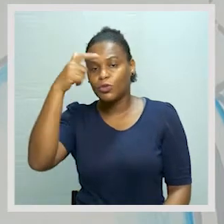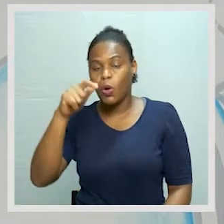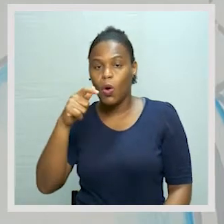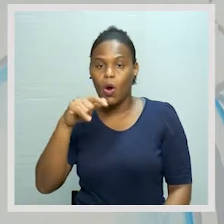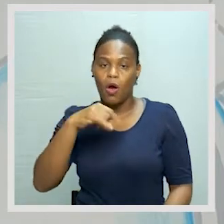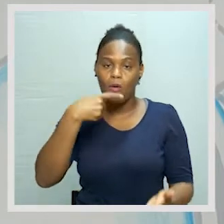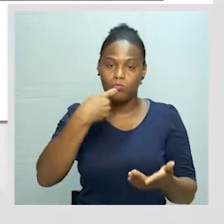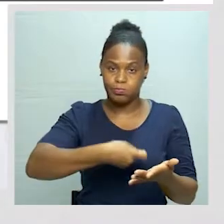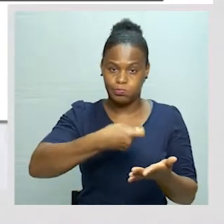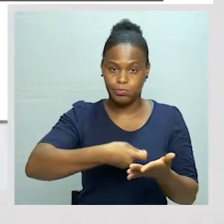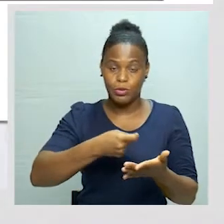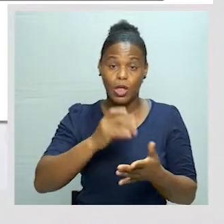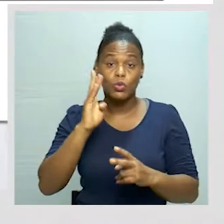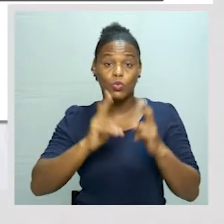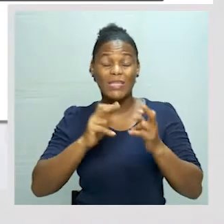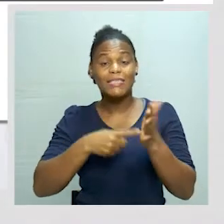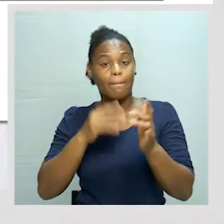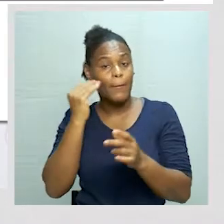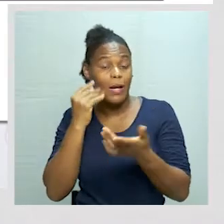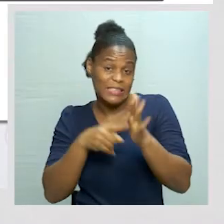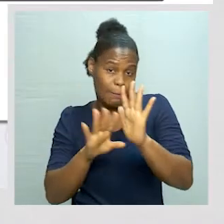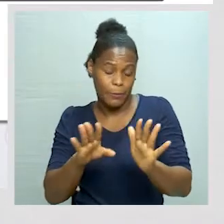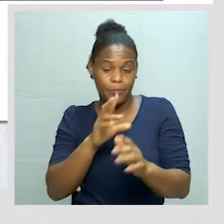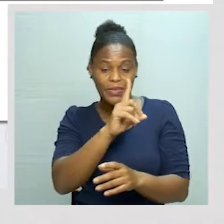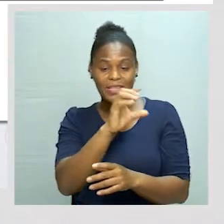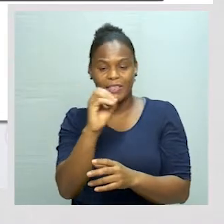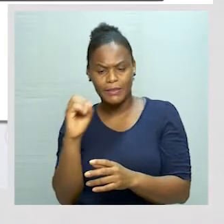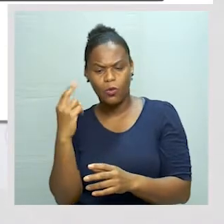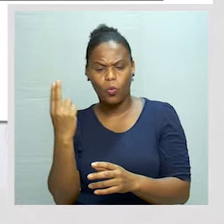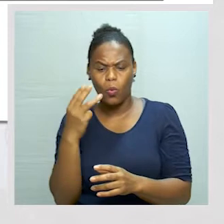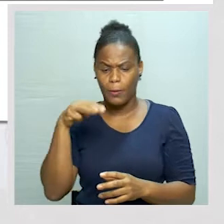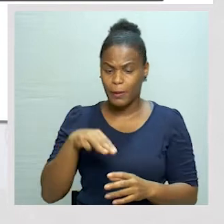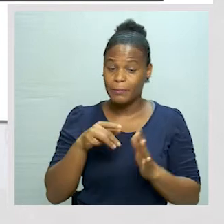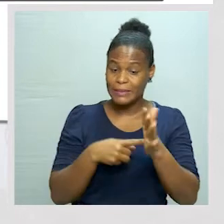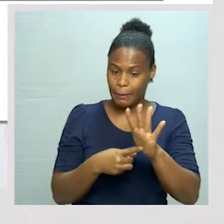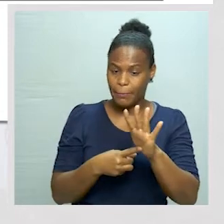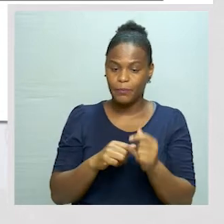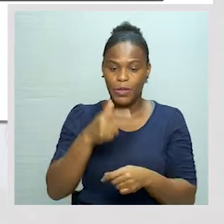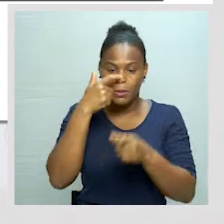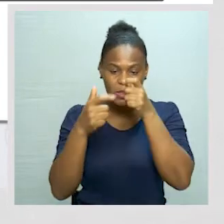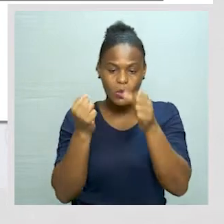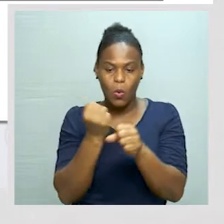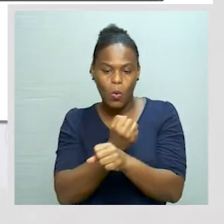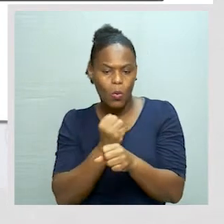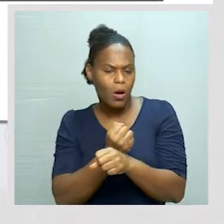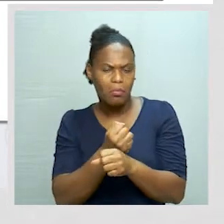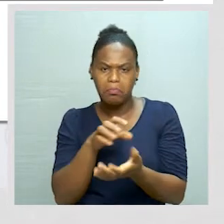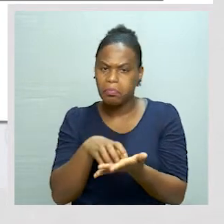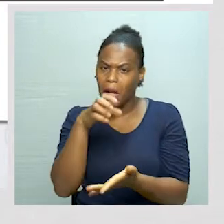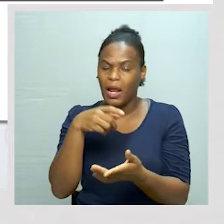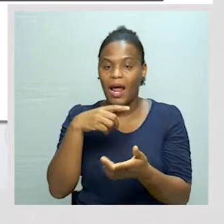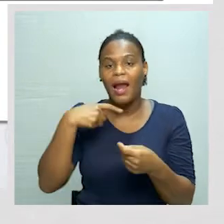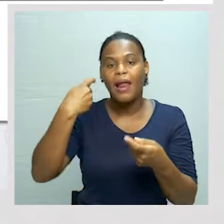receber juros, vamos supor que 600 unidades monetárias. Os proprietários de imóveis e imóveis